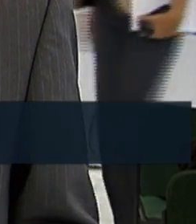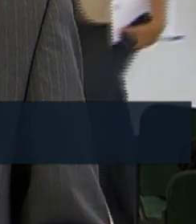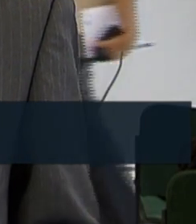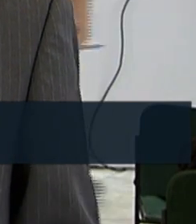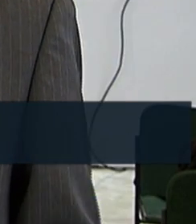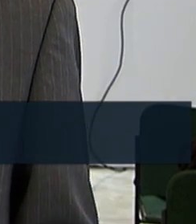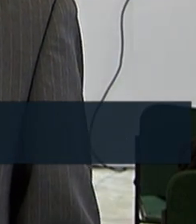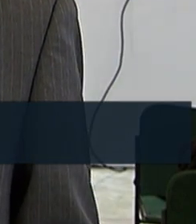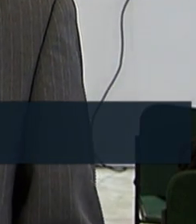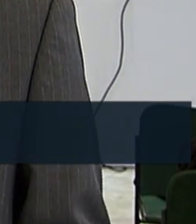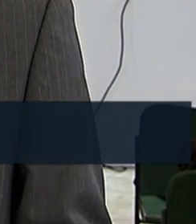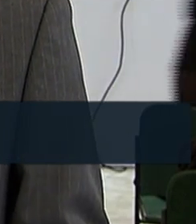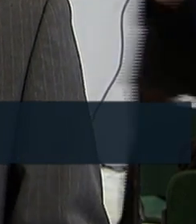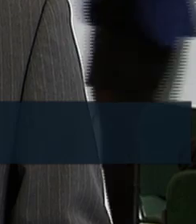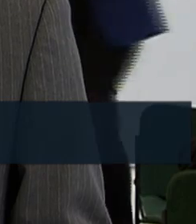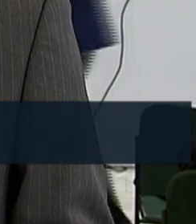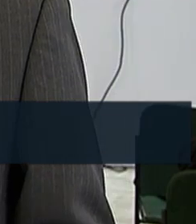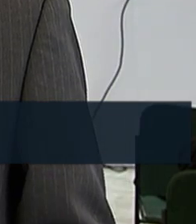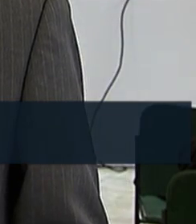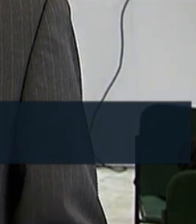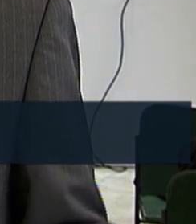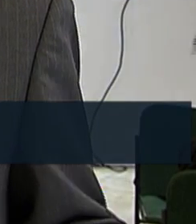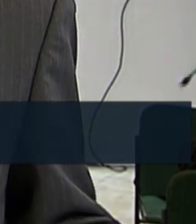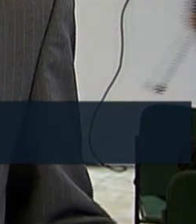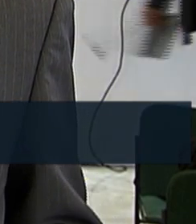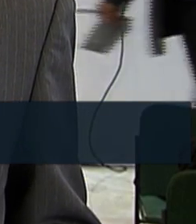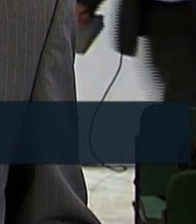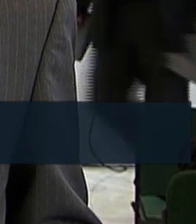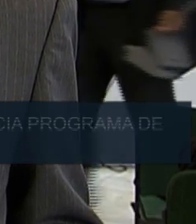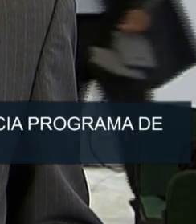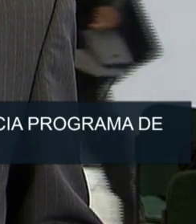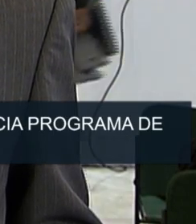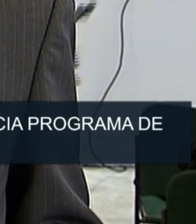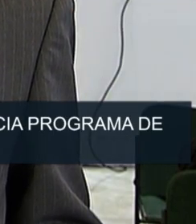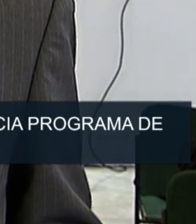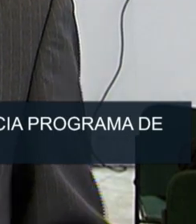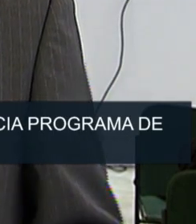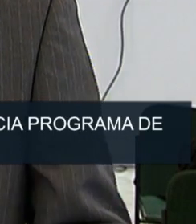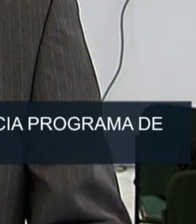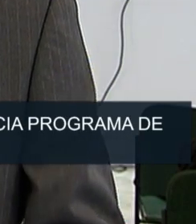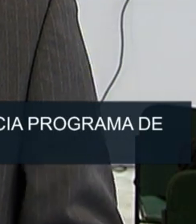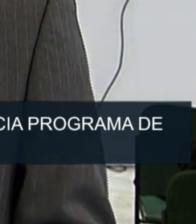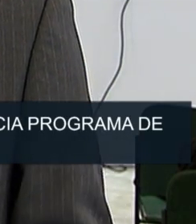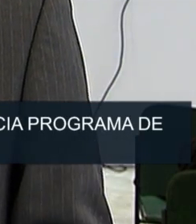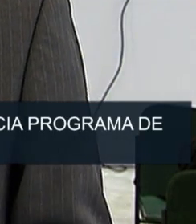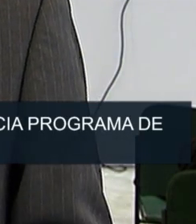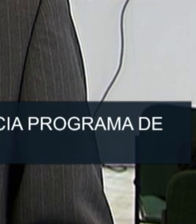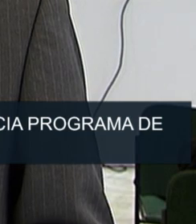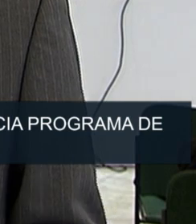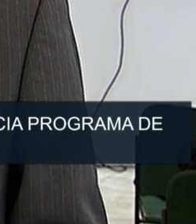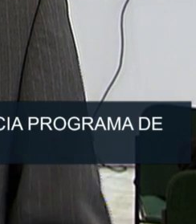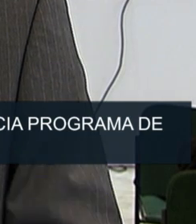vão ser 133 bilhões deais para obras em 7.500 km de rodovias e em 10.000